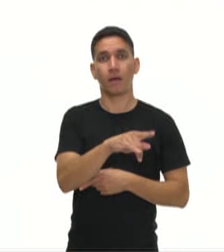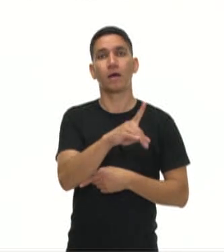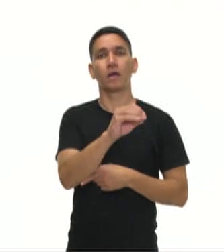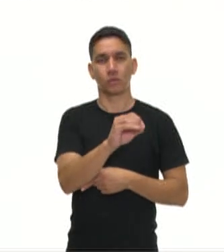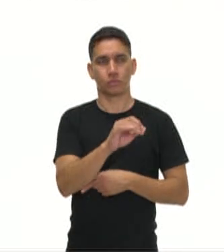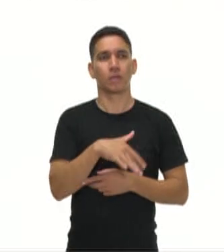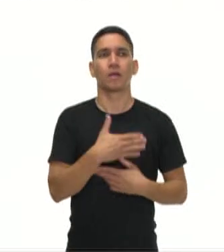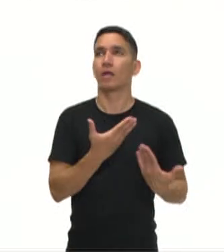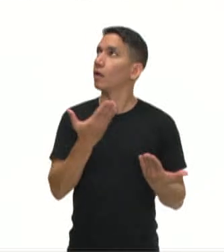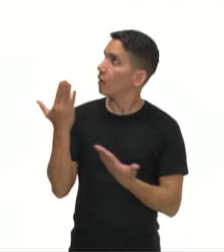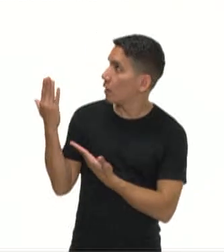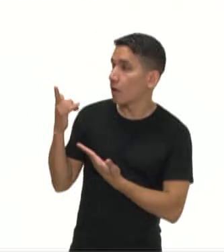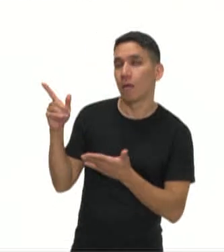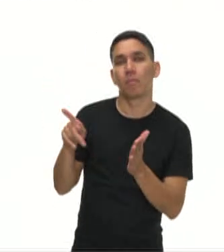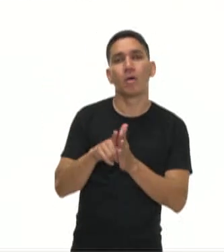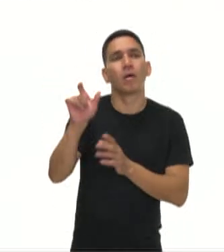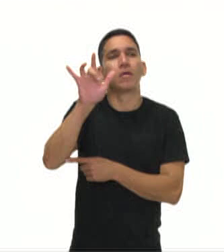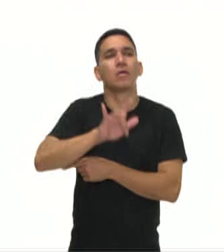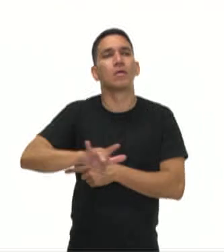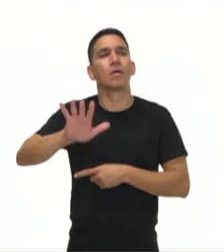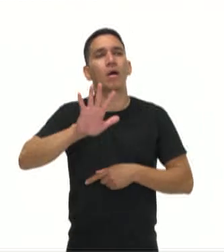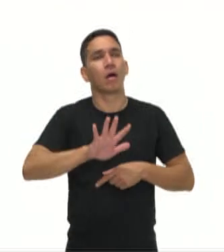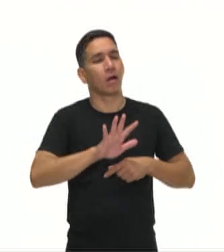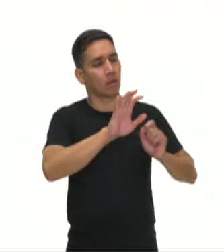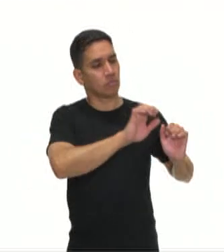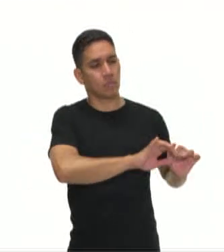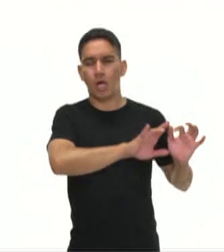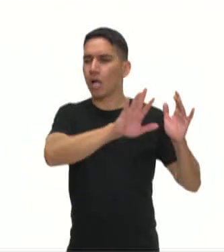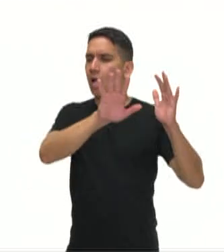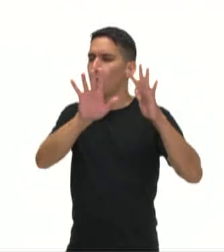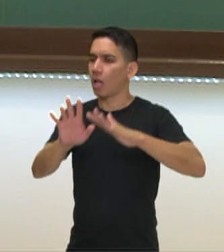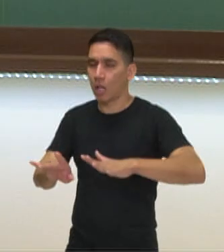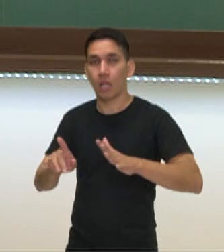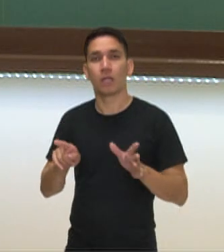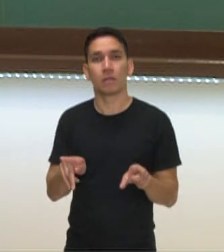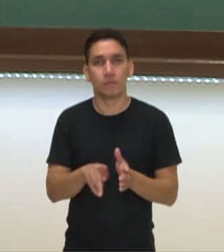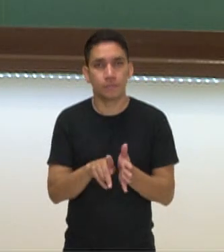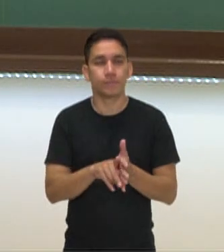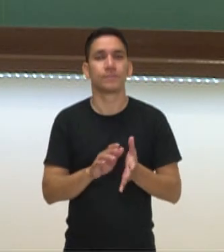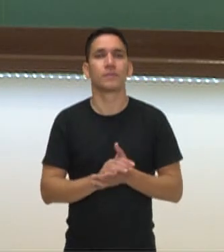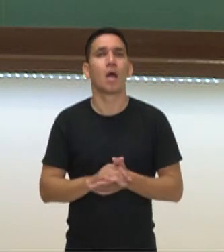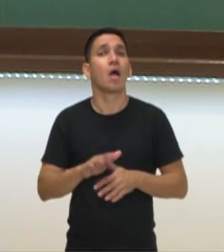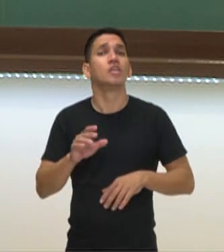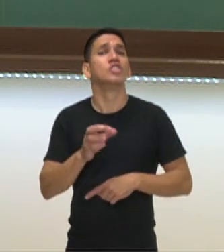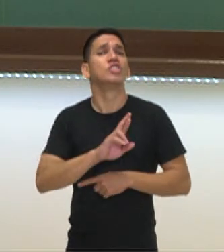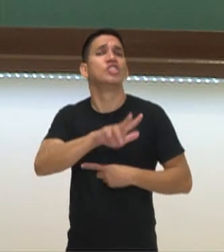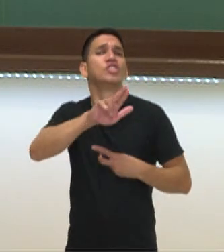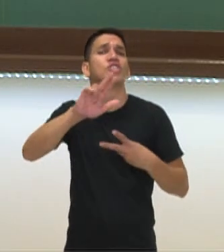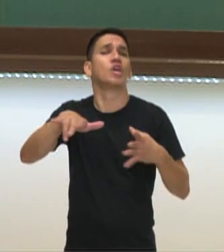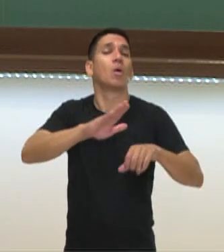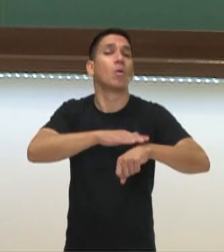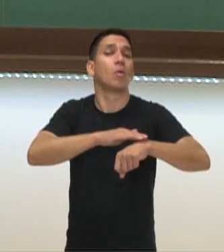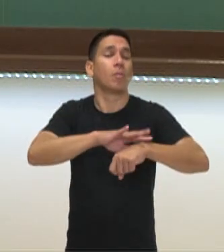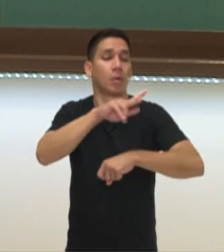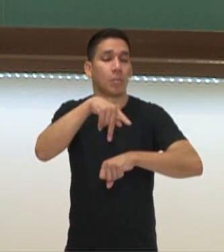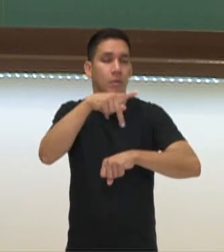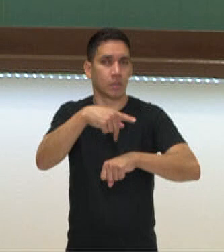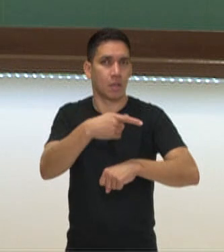imagem do êxodo rural no Brasil. Então, em diferentes momentos no nosso país, né, povos